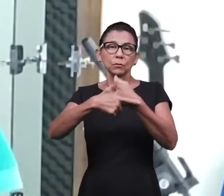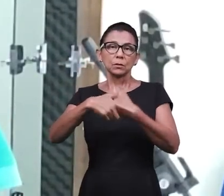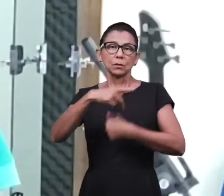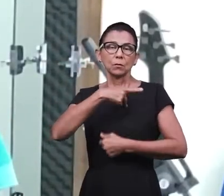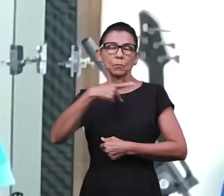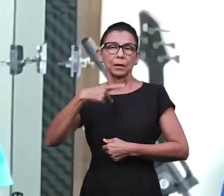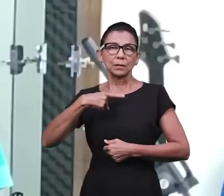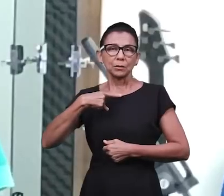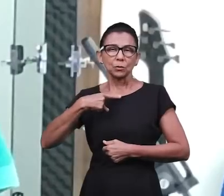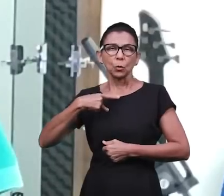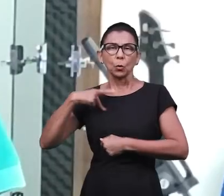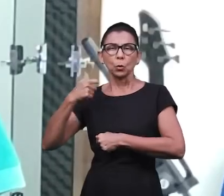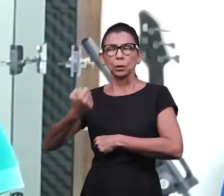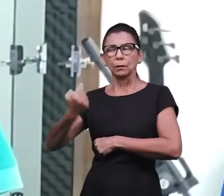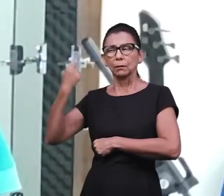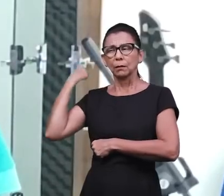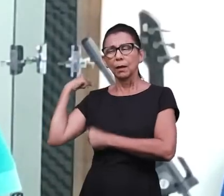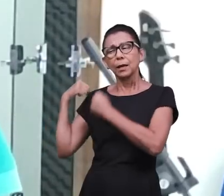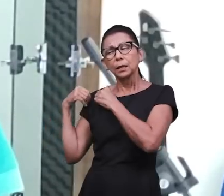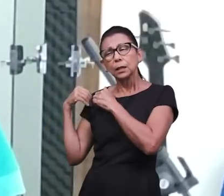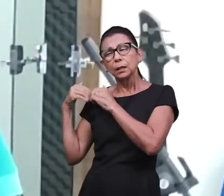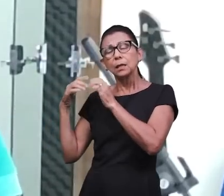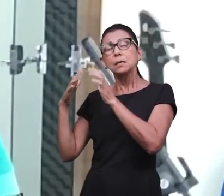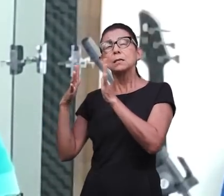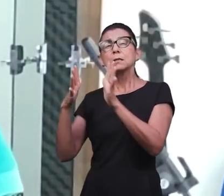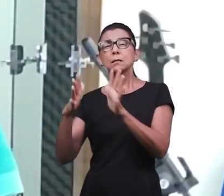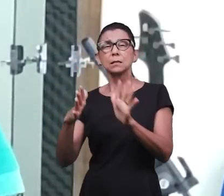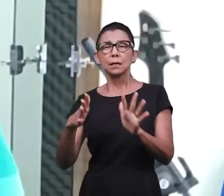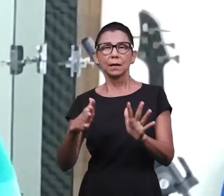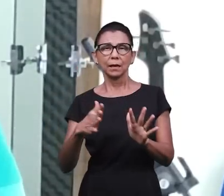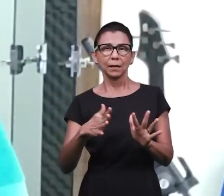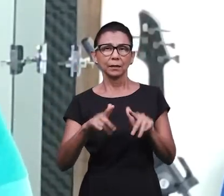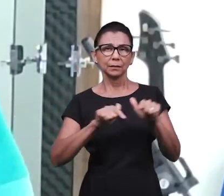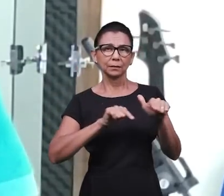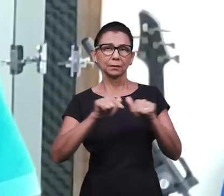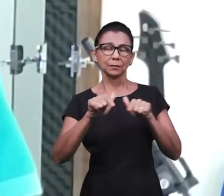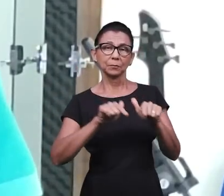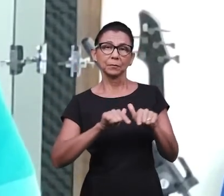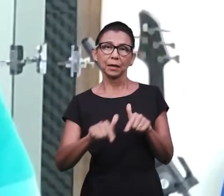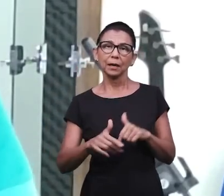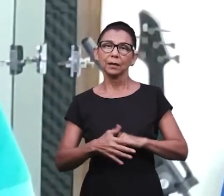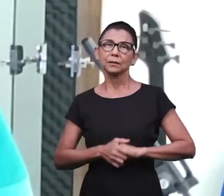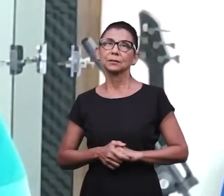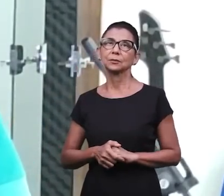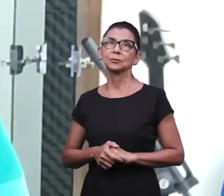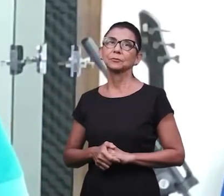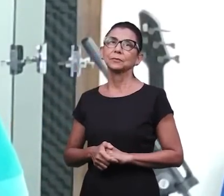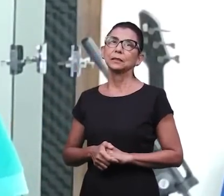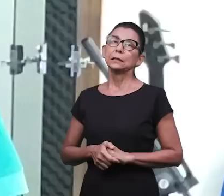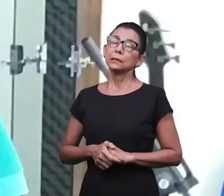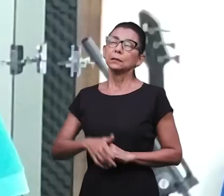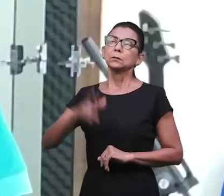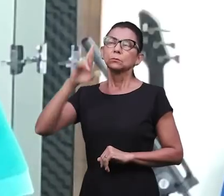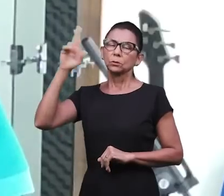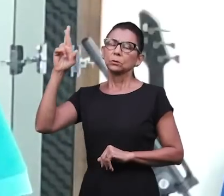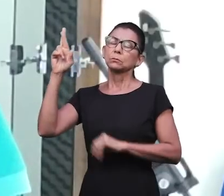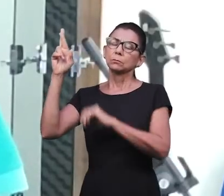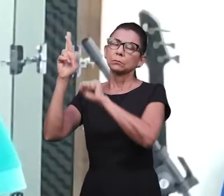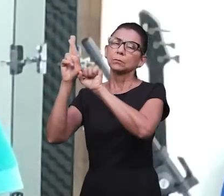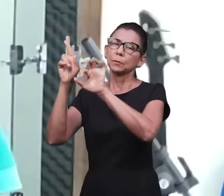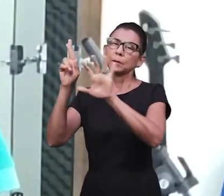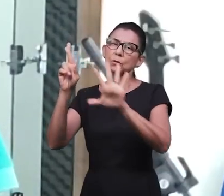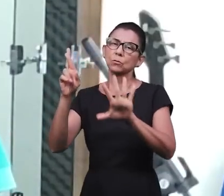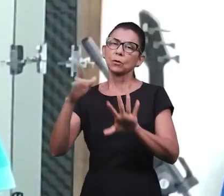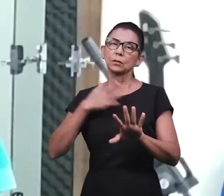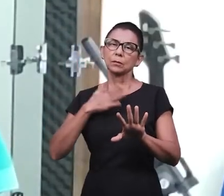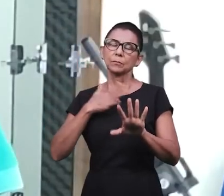jubilado, estamos ali ajudando a igreja da Esplanadinha, perto da minha casa, e o Senhor realmente tem nos abençoado,